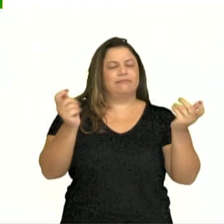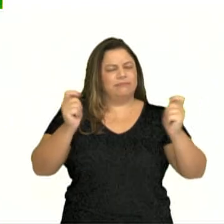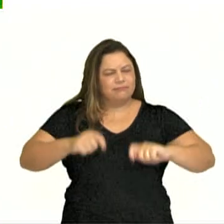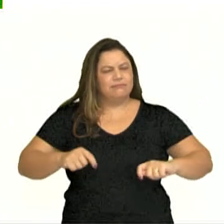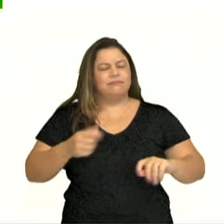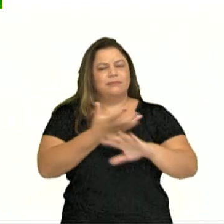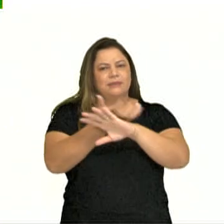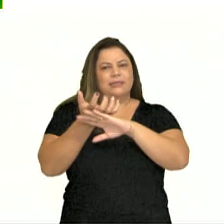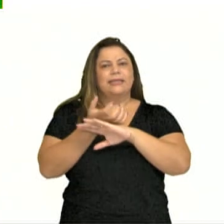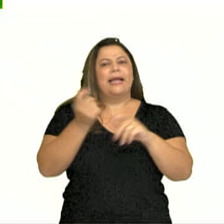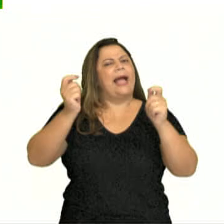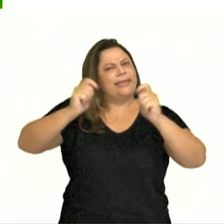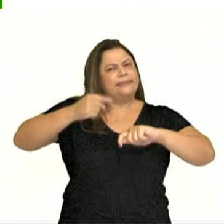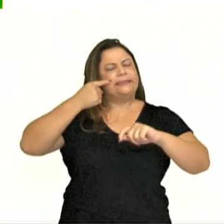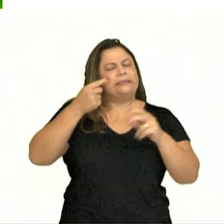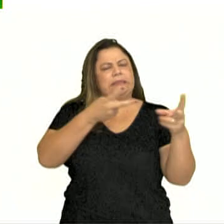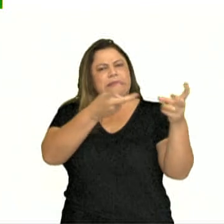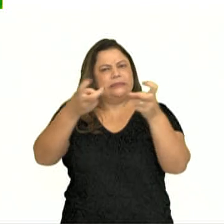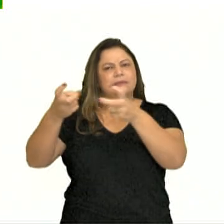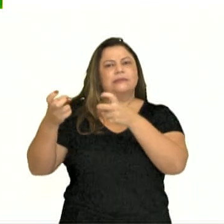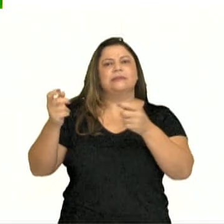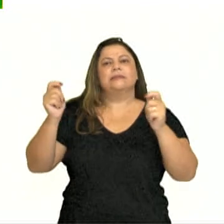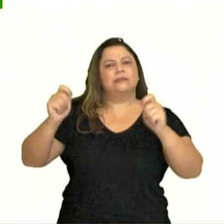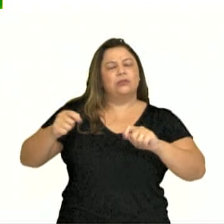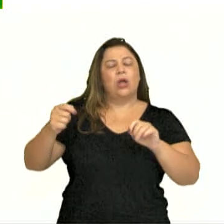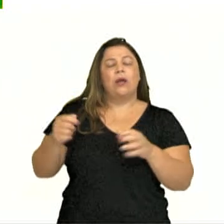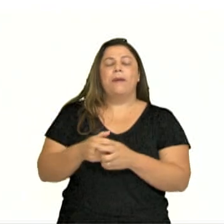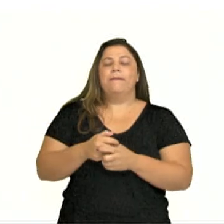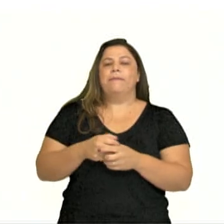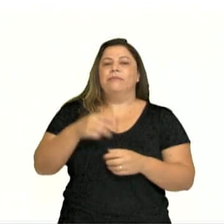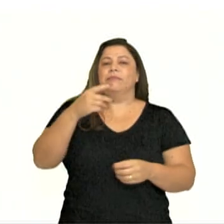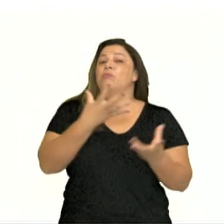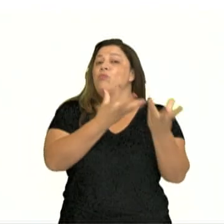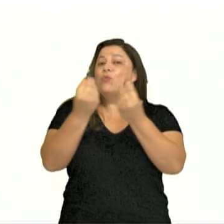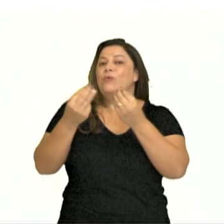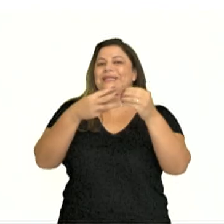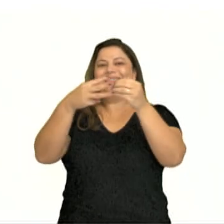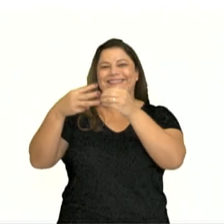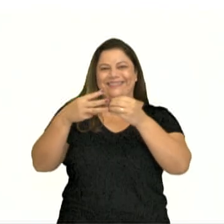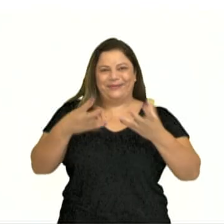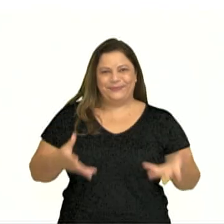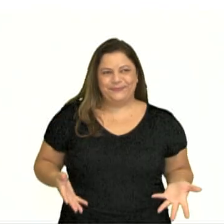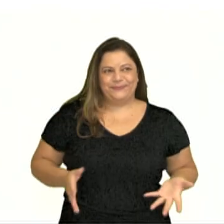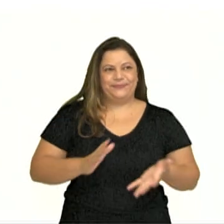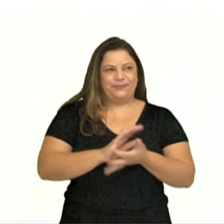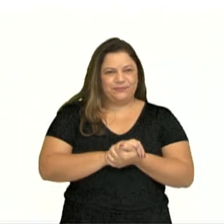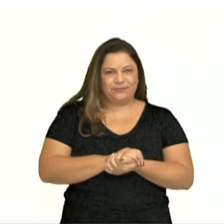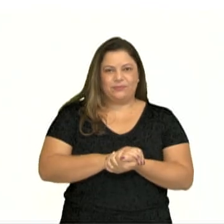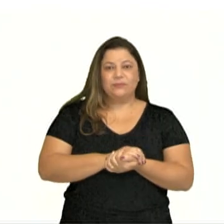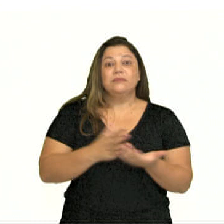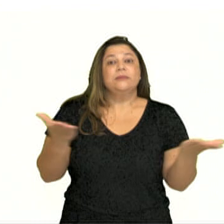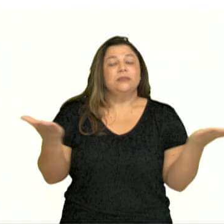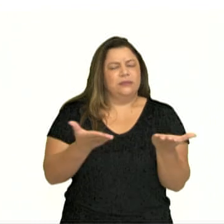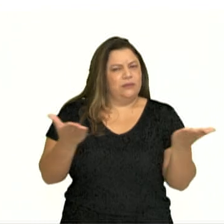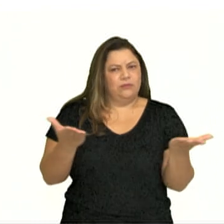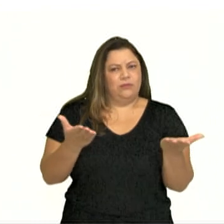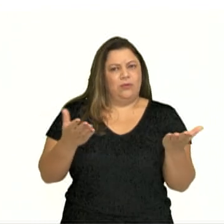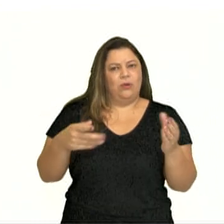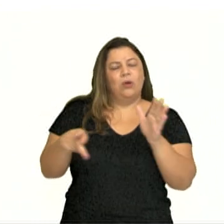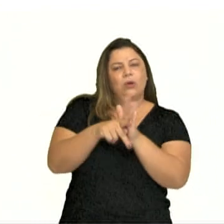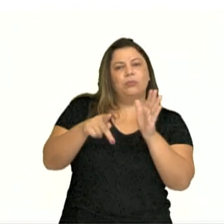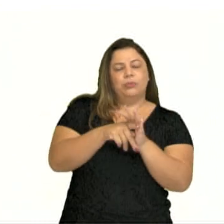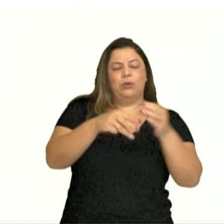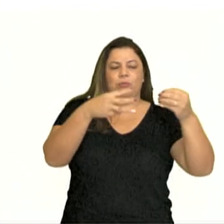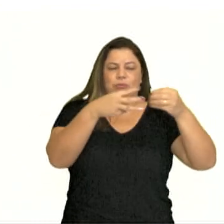uma exemplificação de pluricelulares. E agora a gente vai falar da célula propriamente dita.